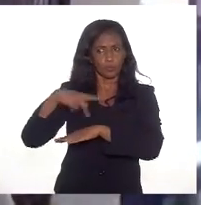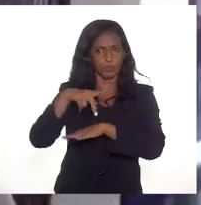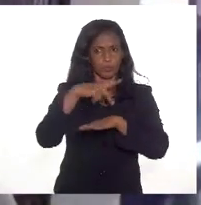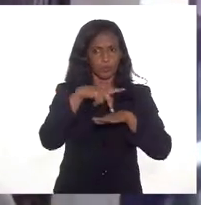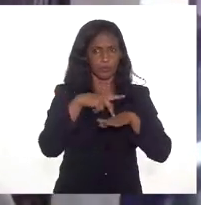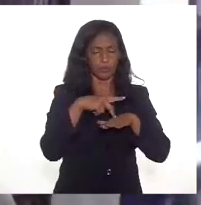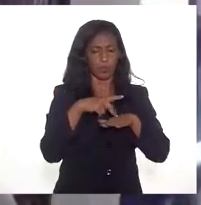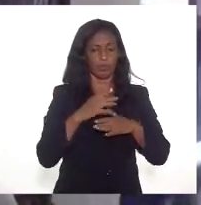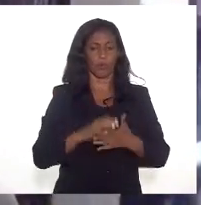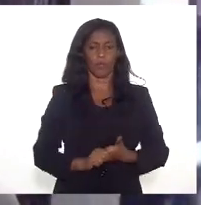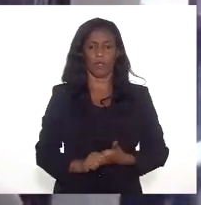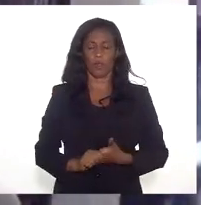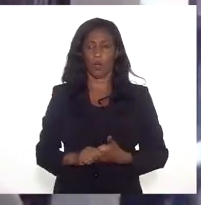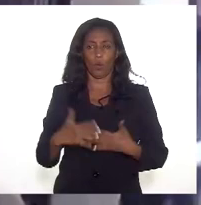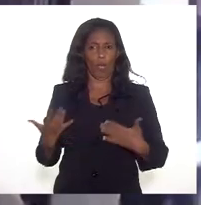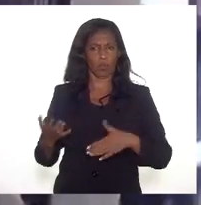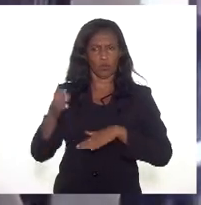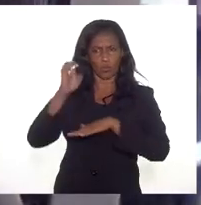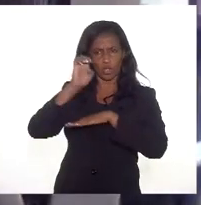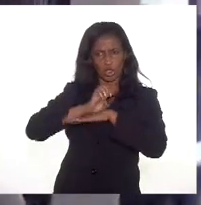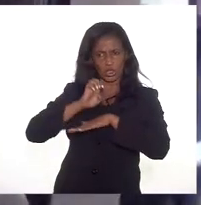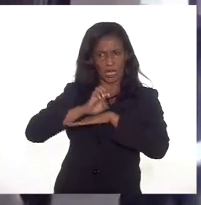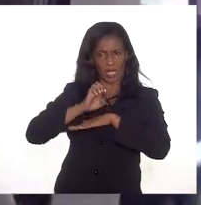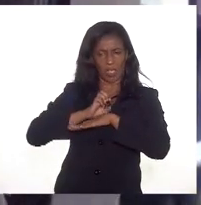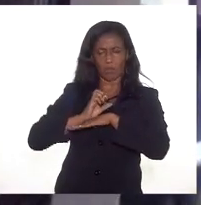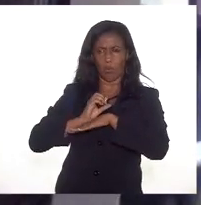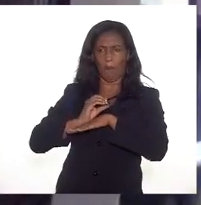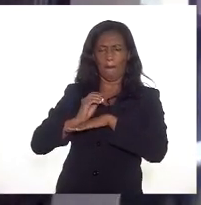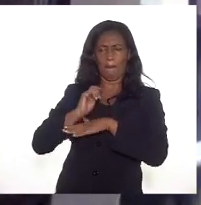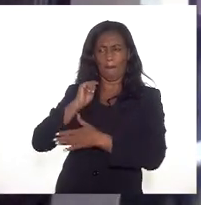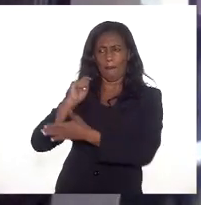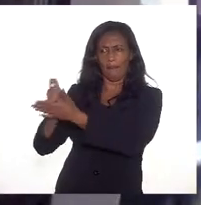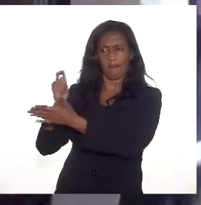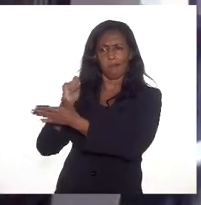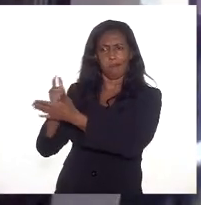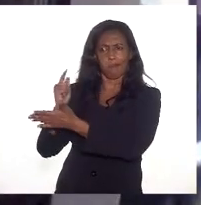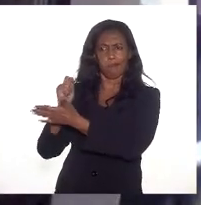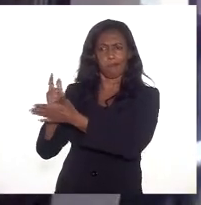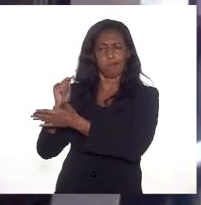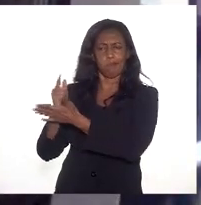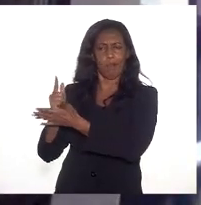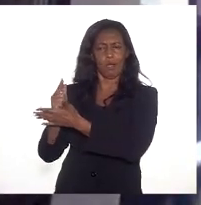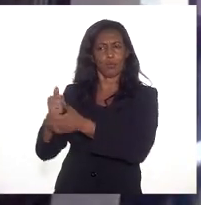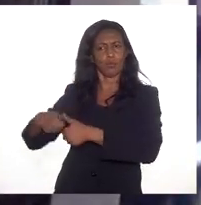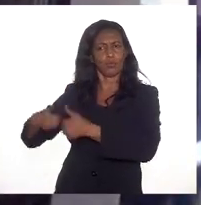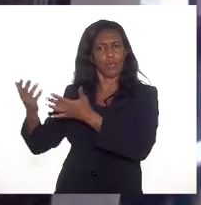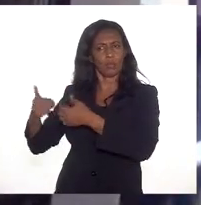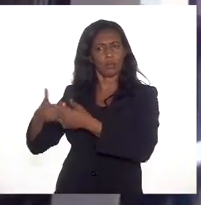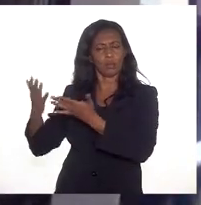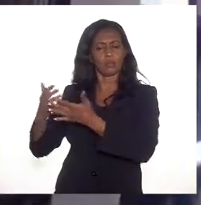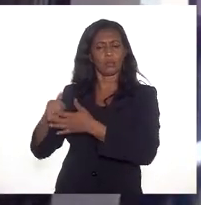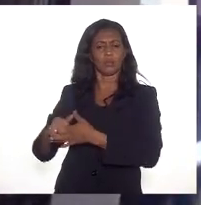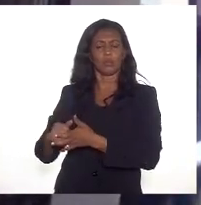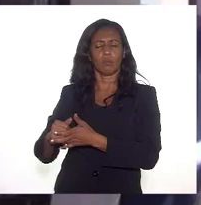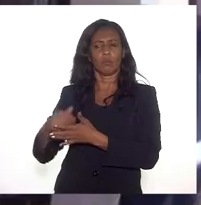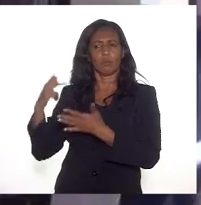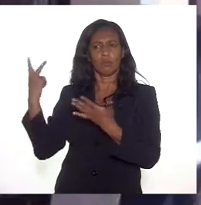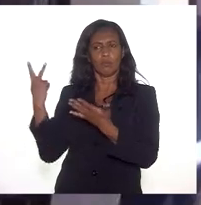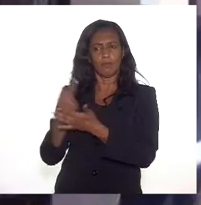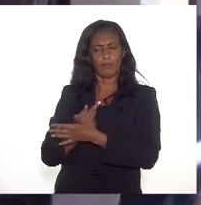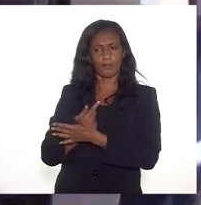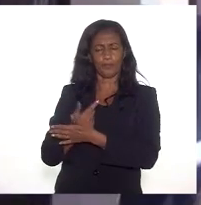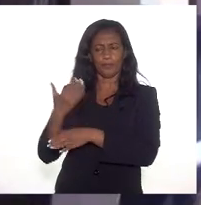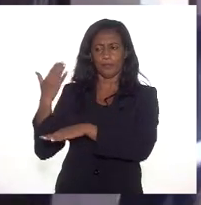praticamente o Estado banca quase a totalidade dos custos para a realização